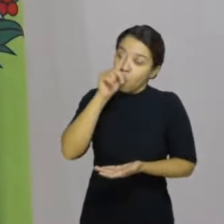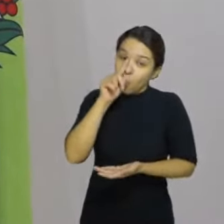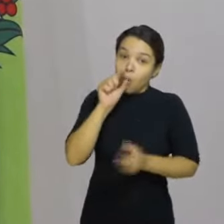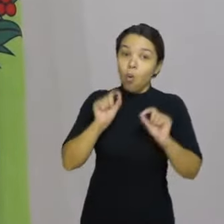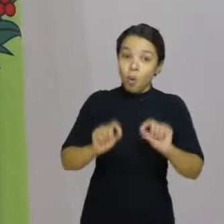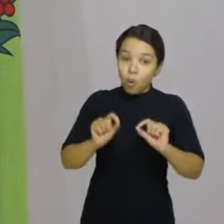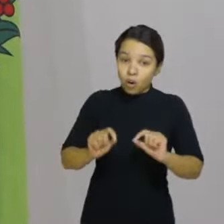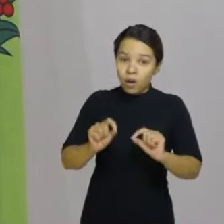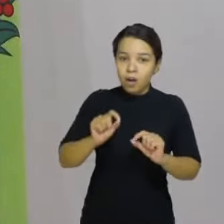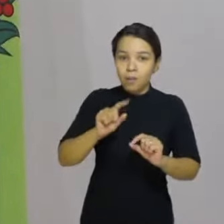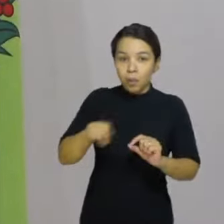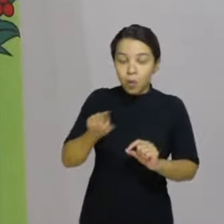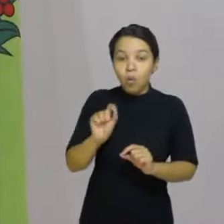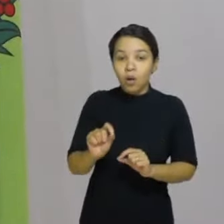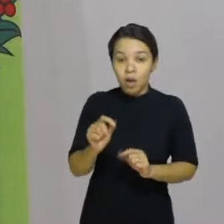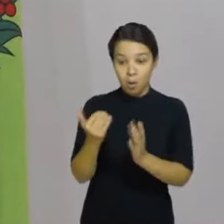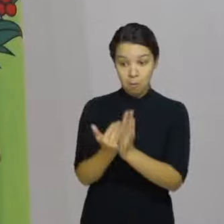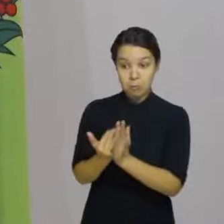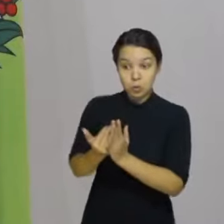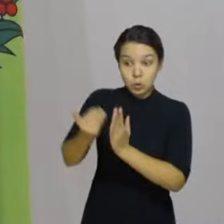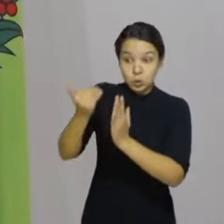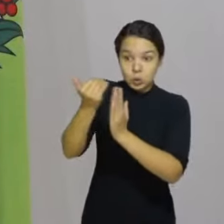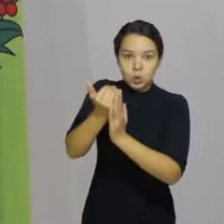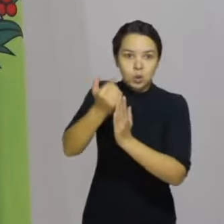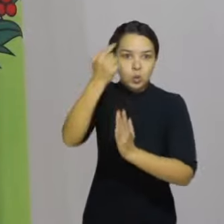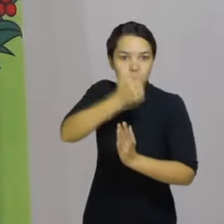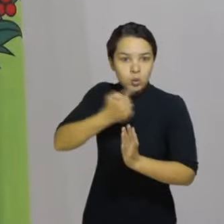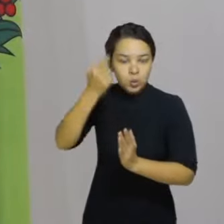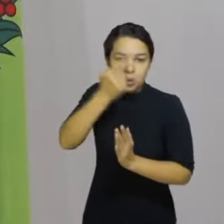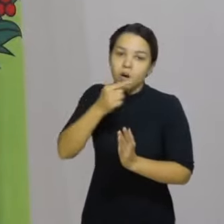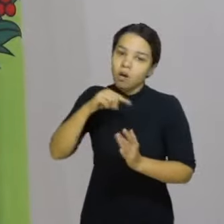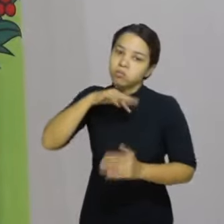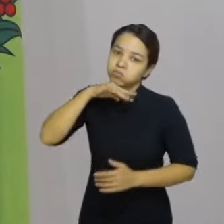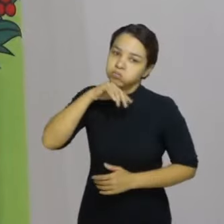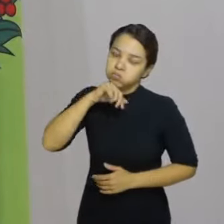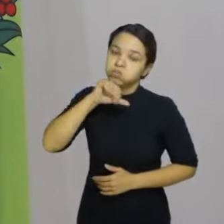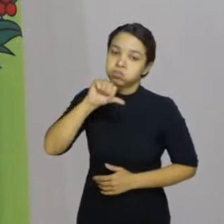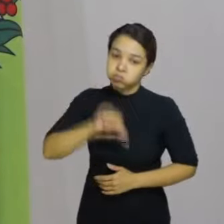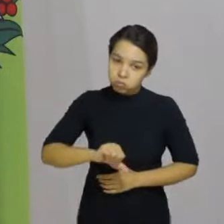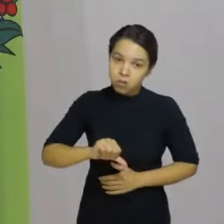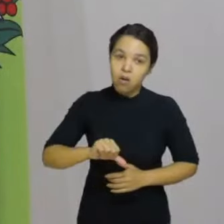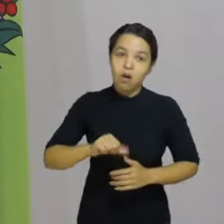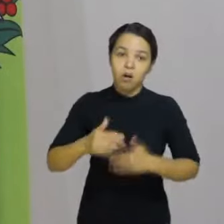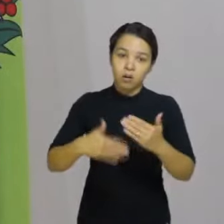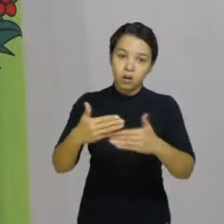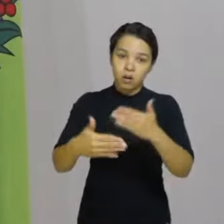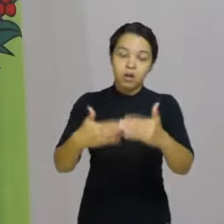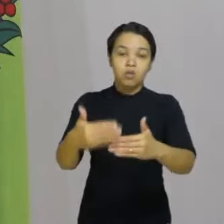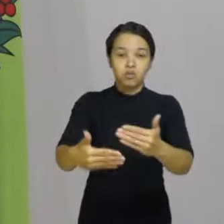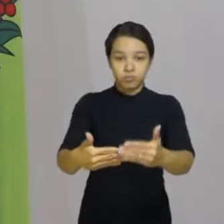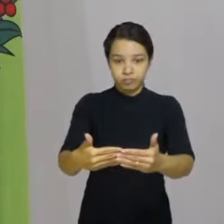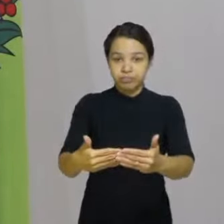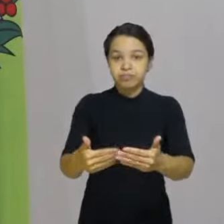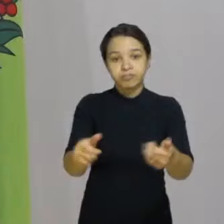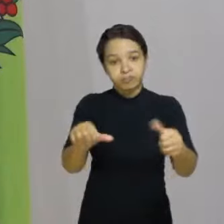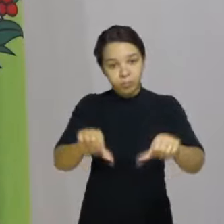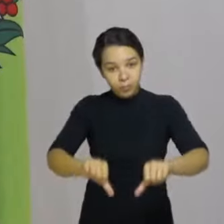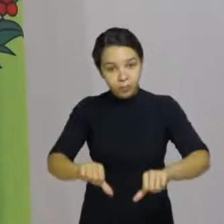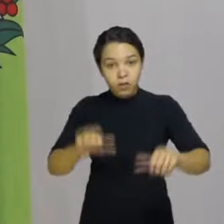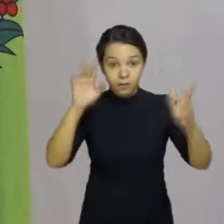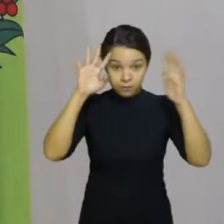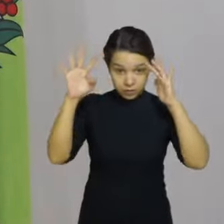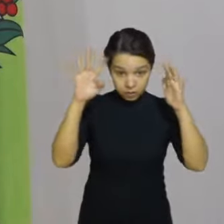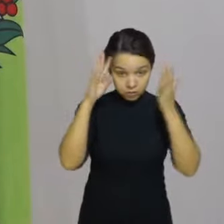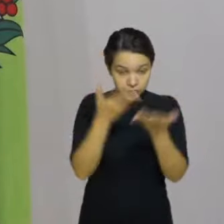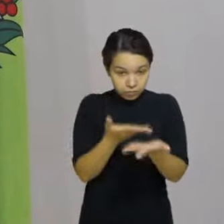que faz mal, se torna uma praga, compromete, de fato, o futuro de toda uma geração. Fica aqui uma reflexão em relação